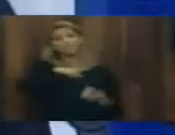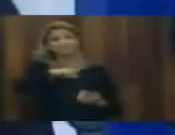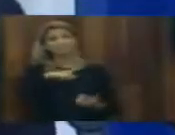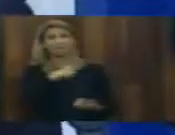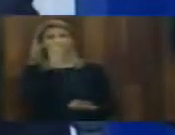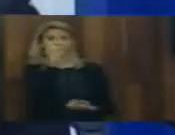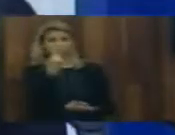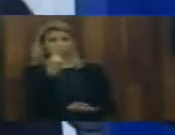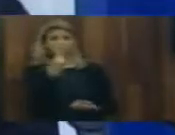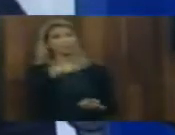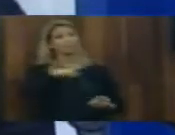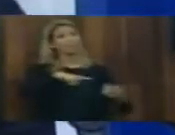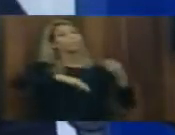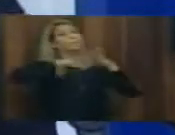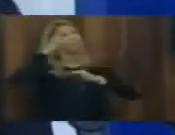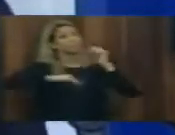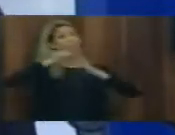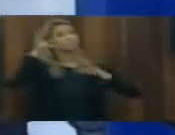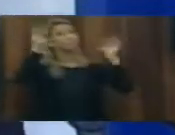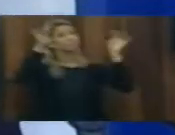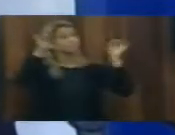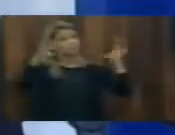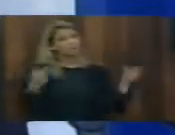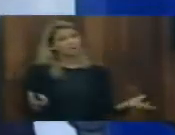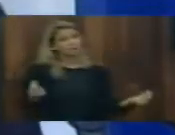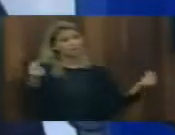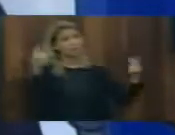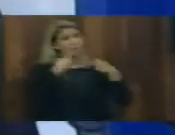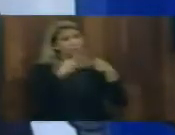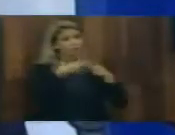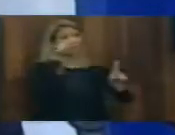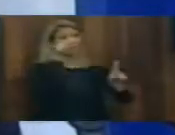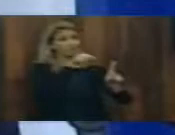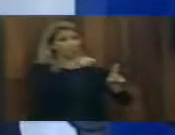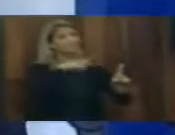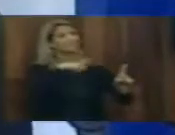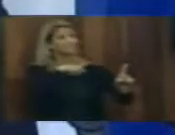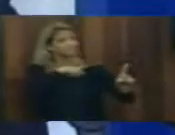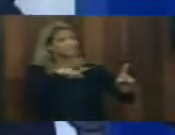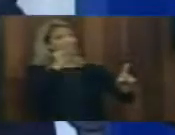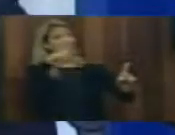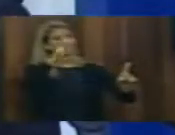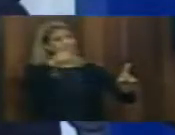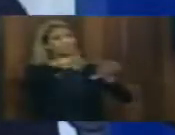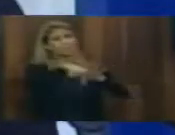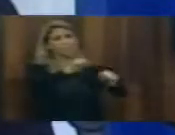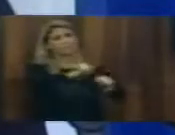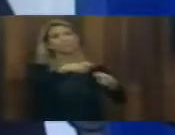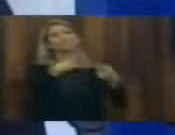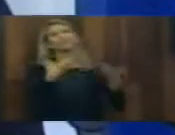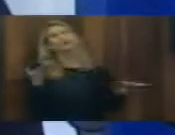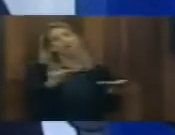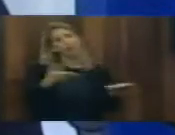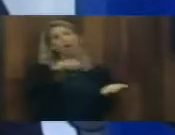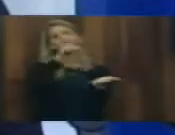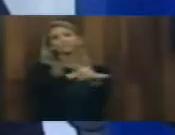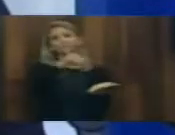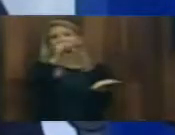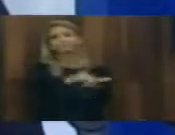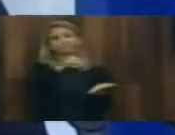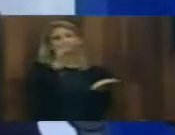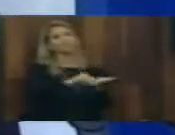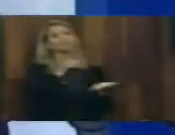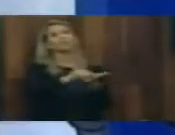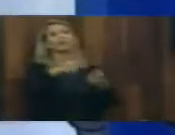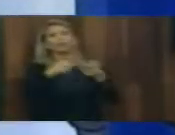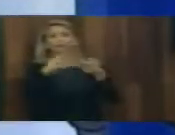olhar pela causa. Um olhar que aquela assistente social vai fazer muita falta. Porque